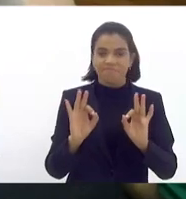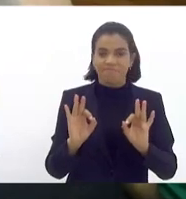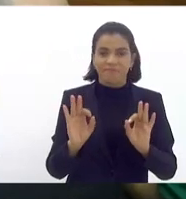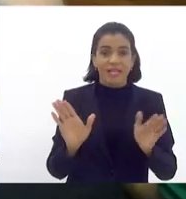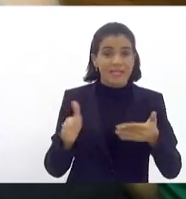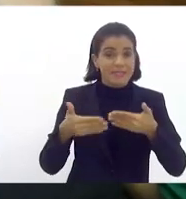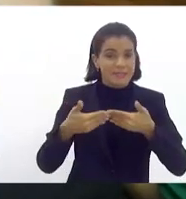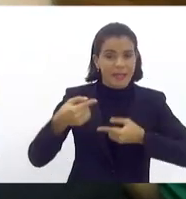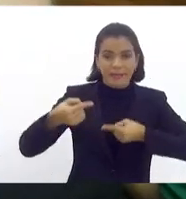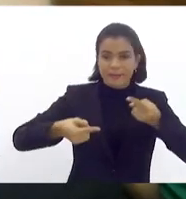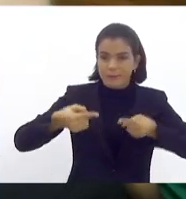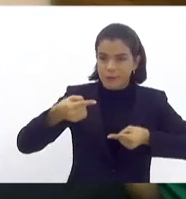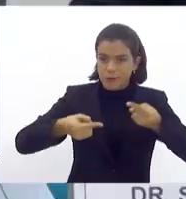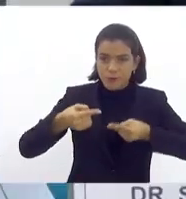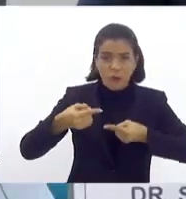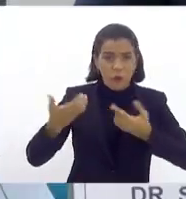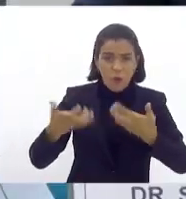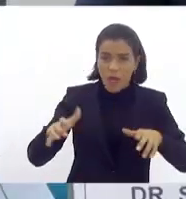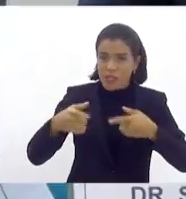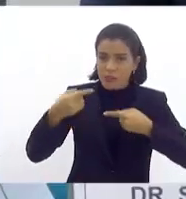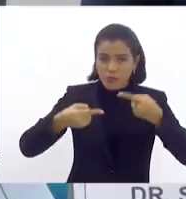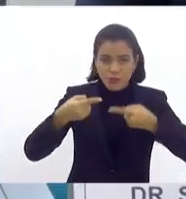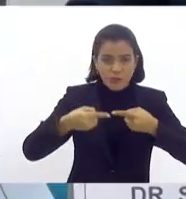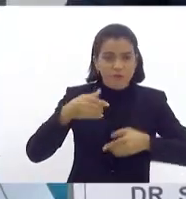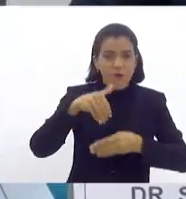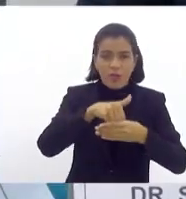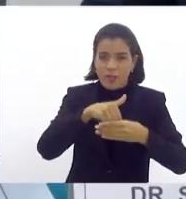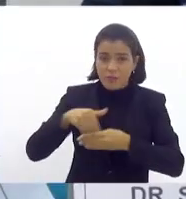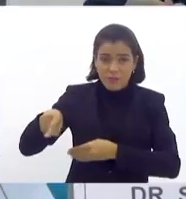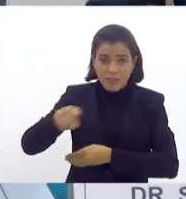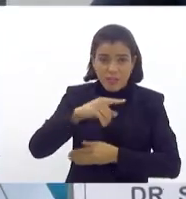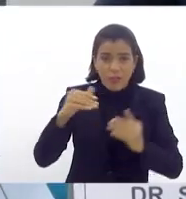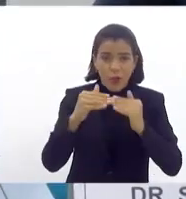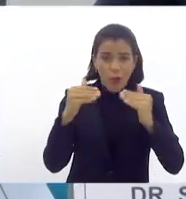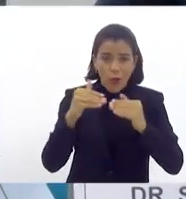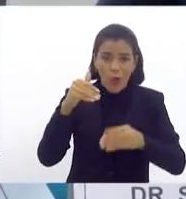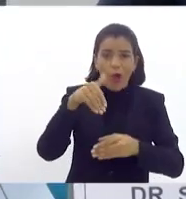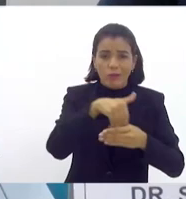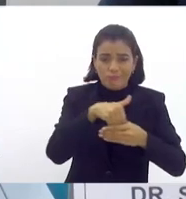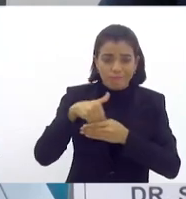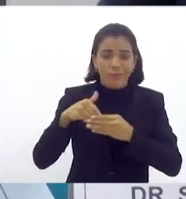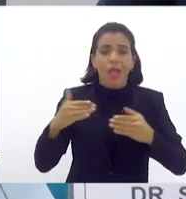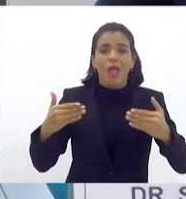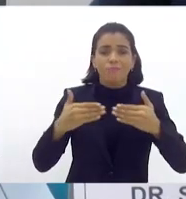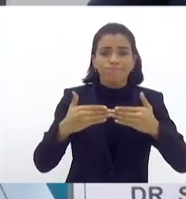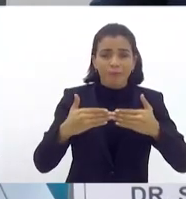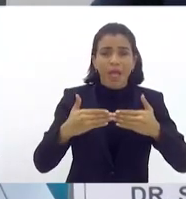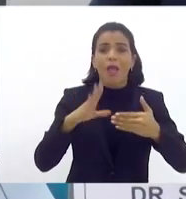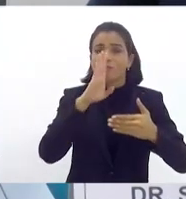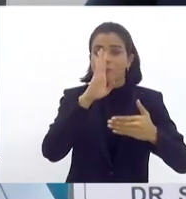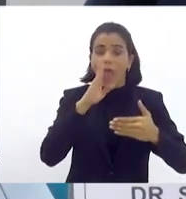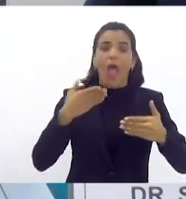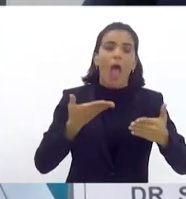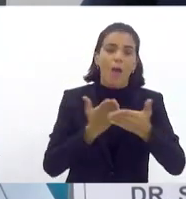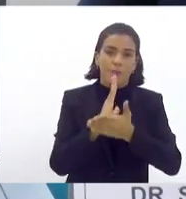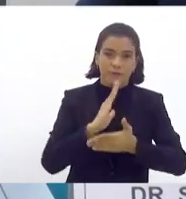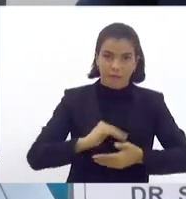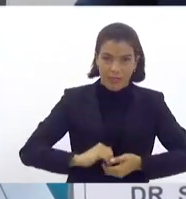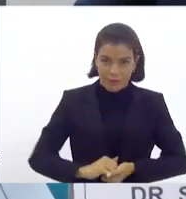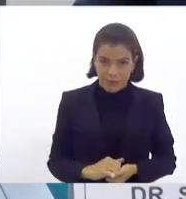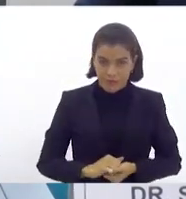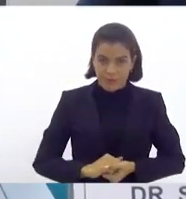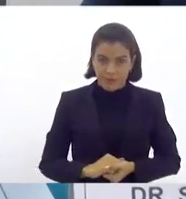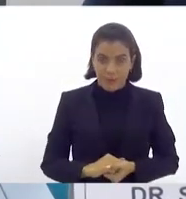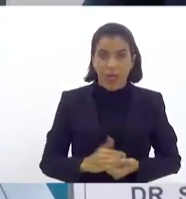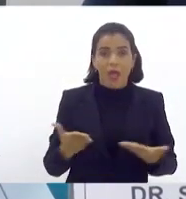Encerrada a discussão, não havendo o que queira discutir, em votação o parecer do relator, senhores que aprovam, permaneçam como estão,